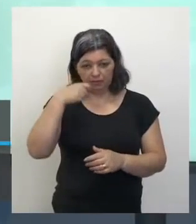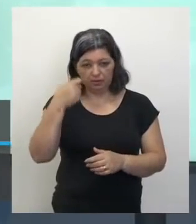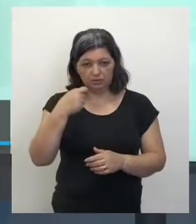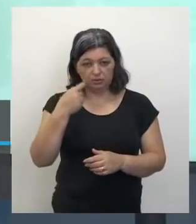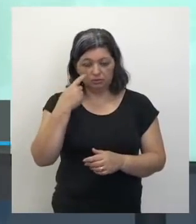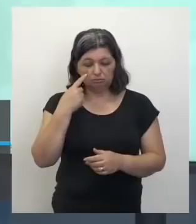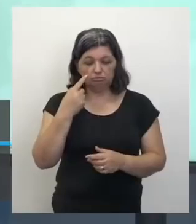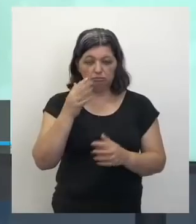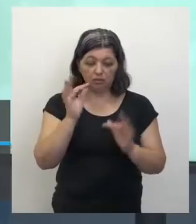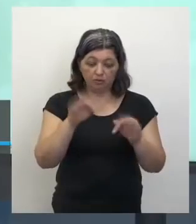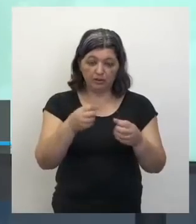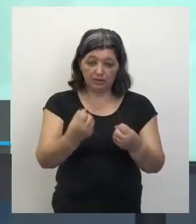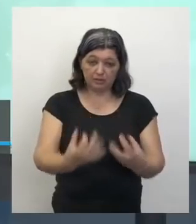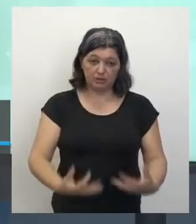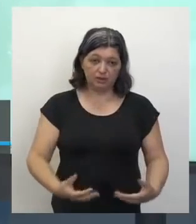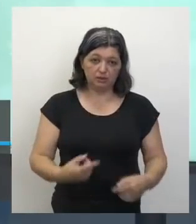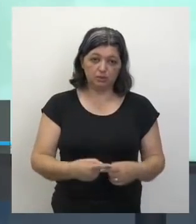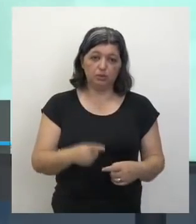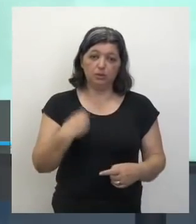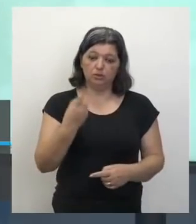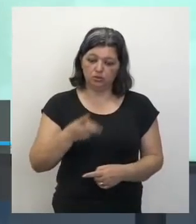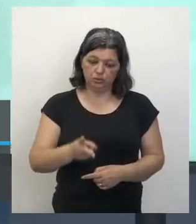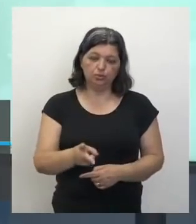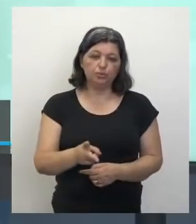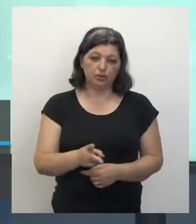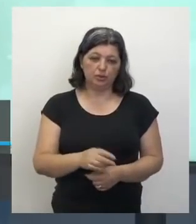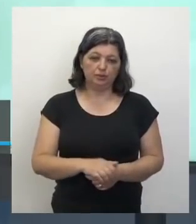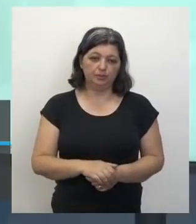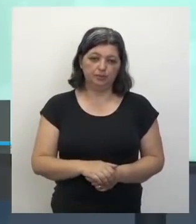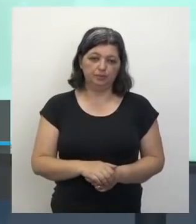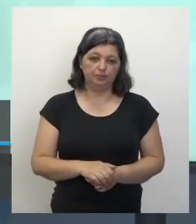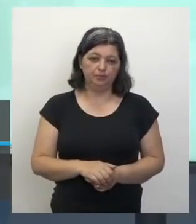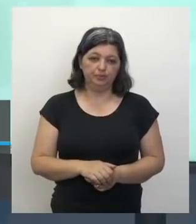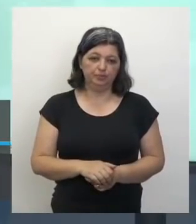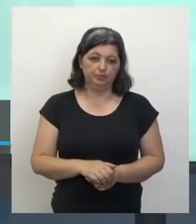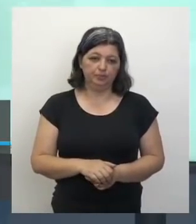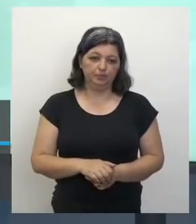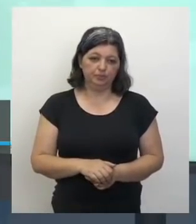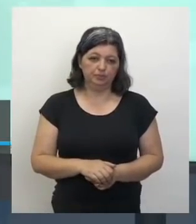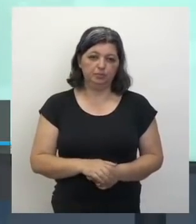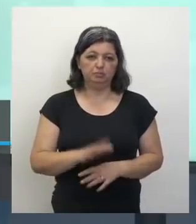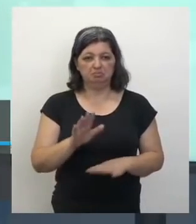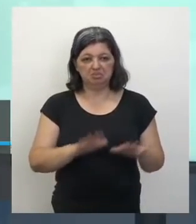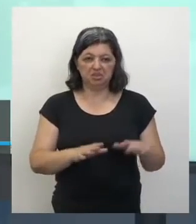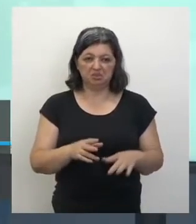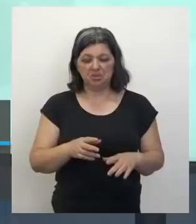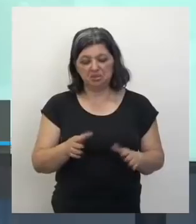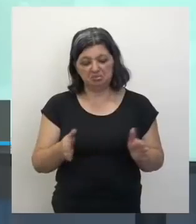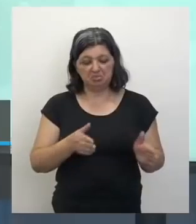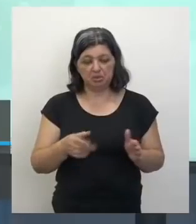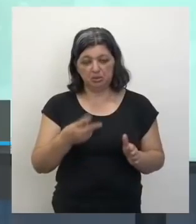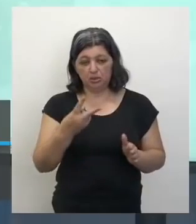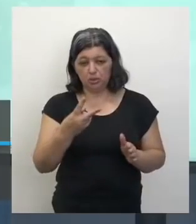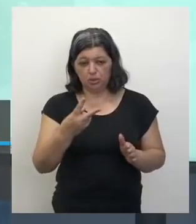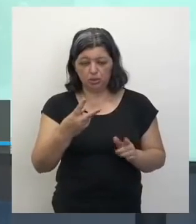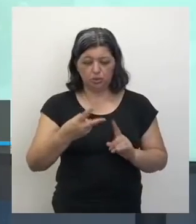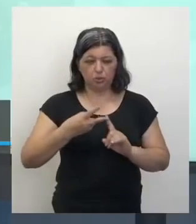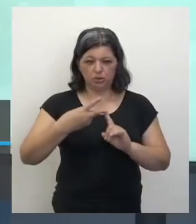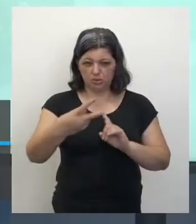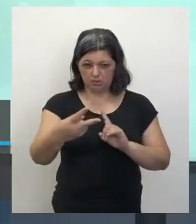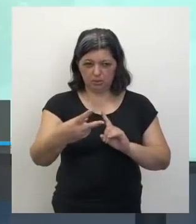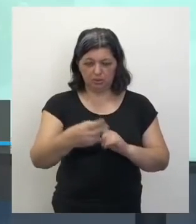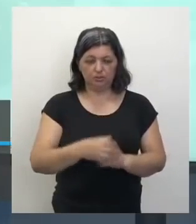explicação, porque nós continuaremos falando disso ainda, acho que umas 2 semanas pelo menos, tá? Essa semana e a próxima.